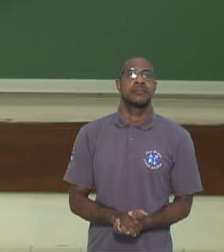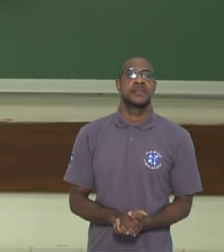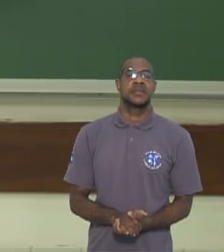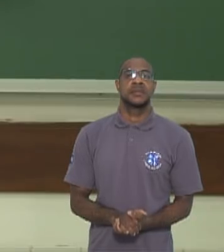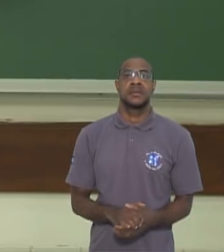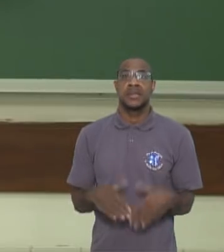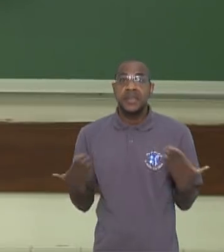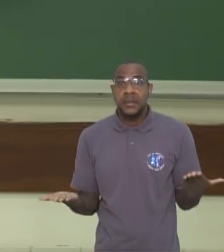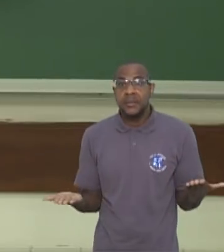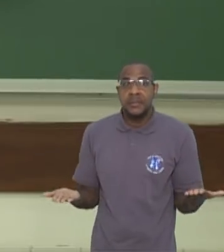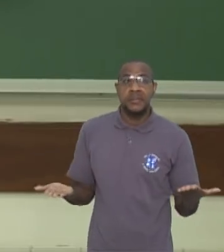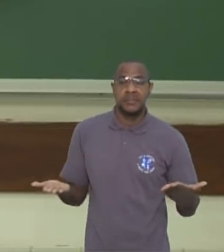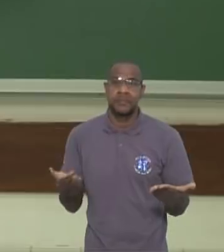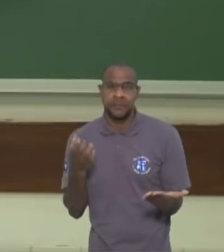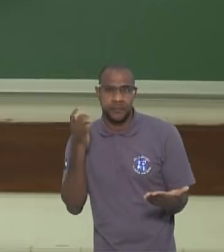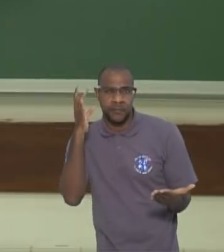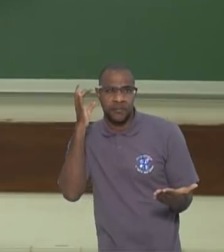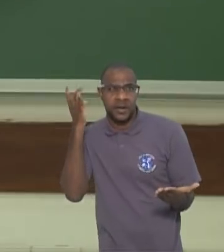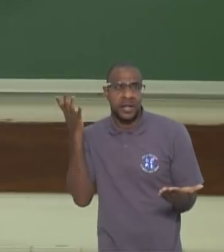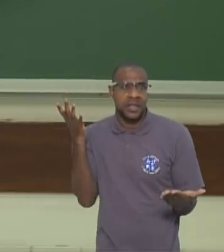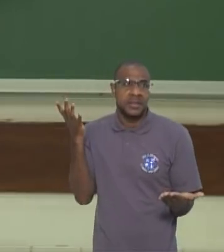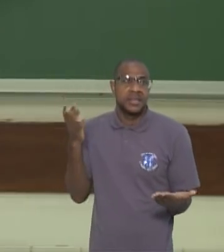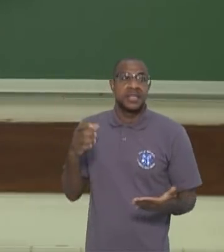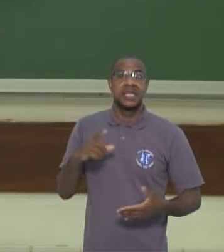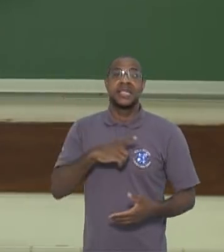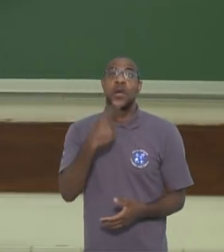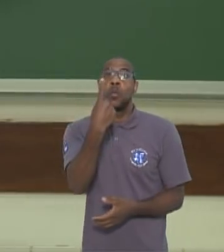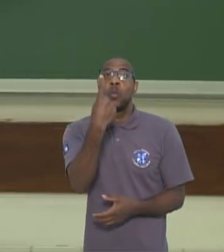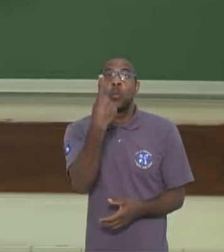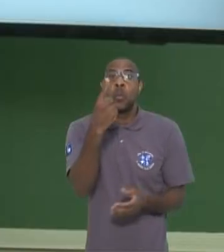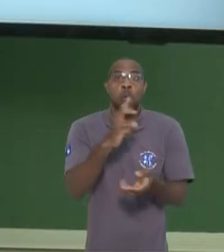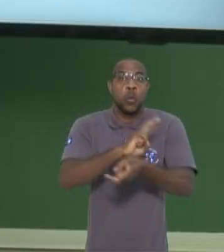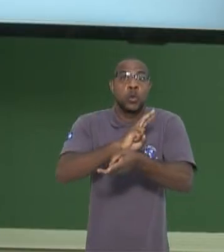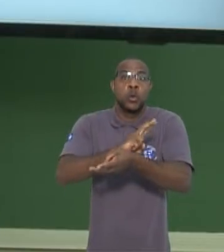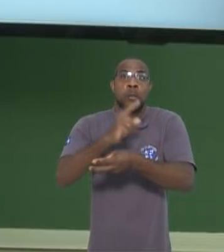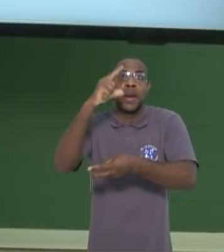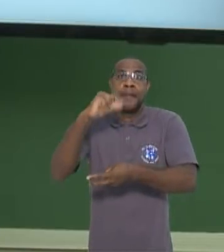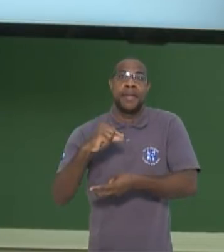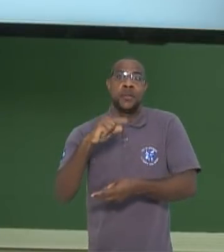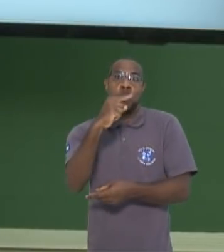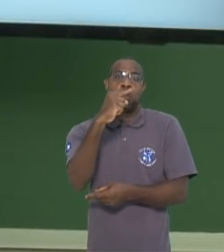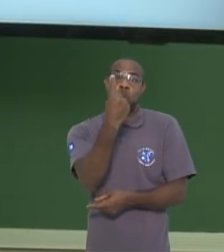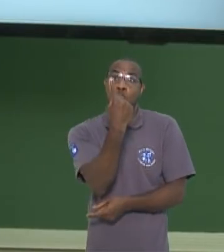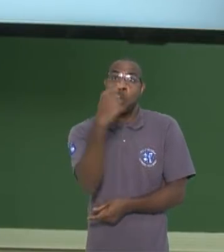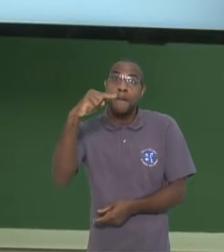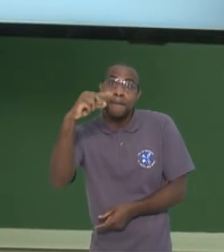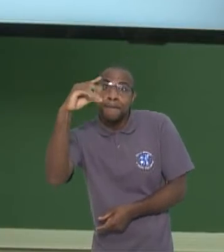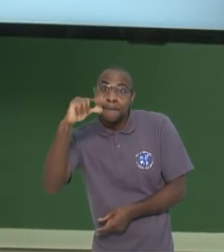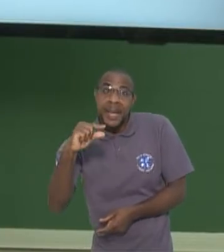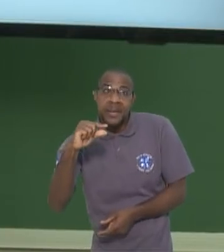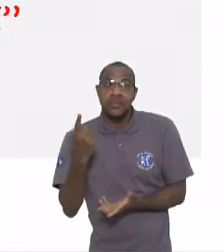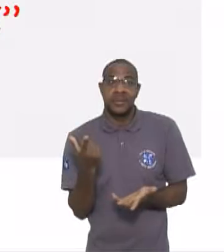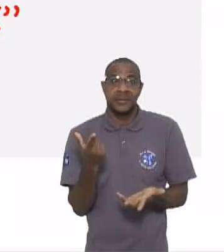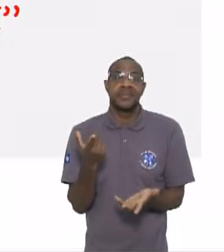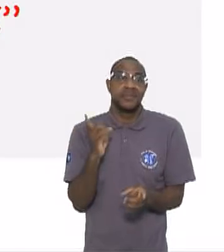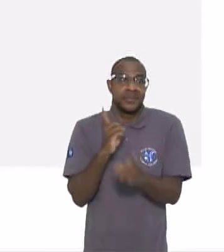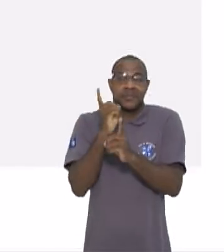E aí, gente? Fácil, né? Se tem um cromossomo a menos, é monossomia, certo? Então, a gente já